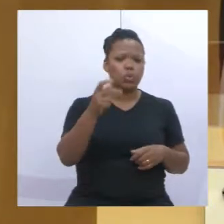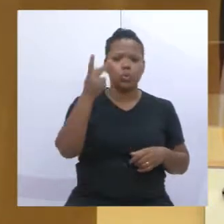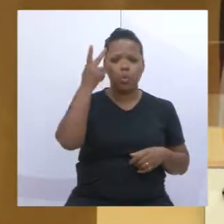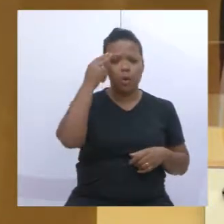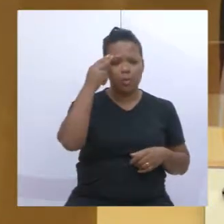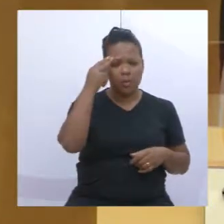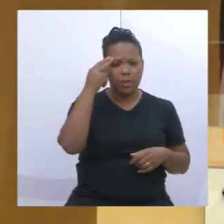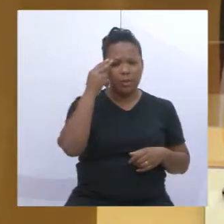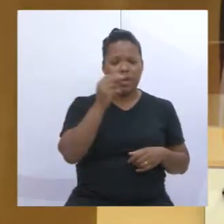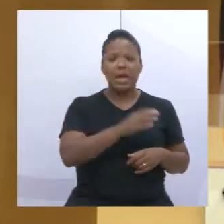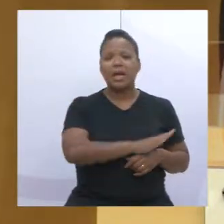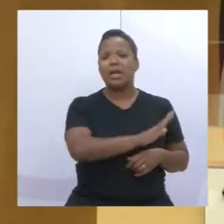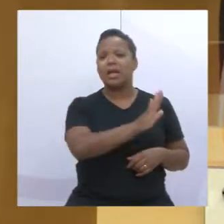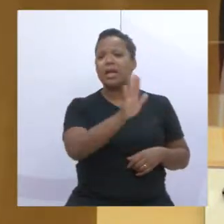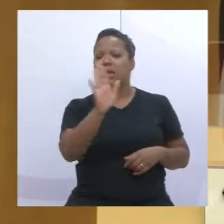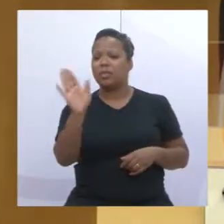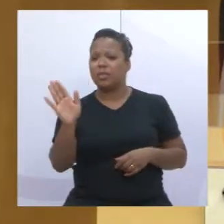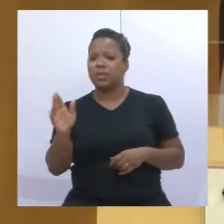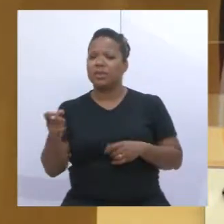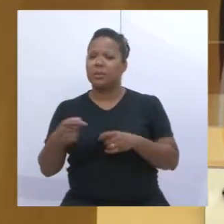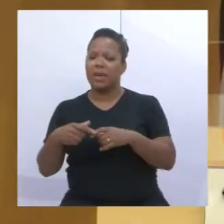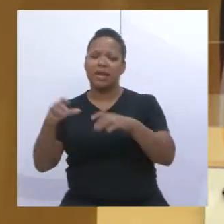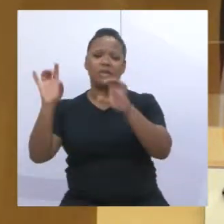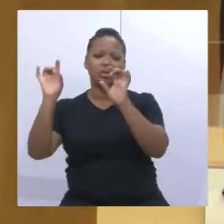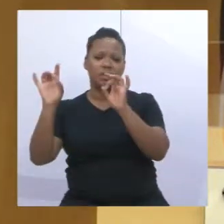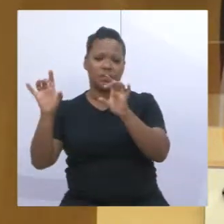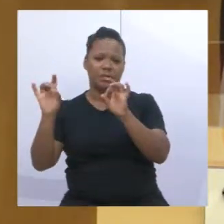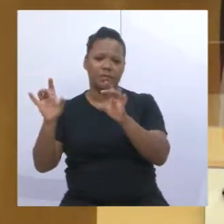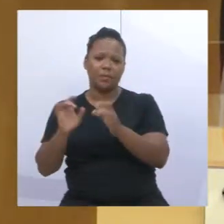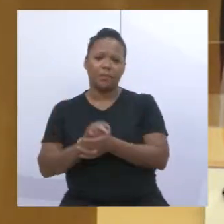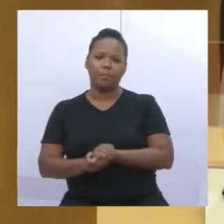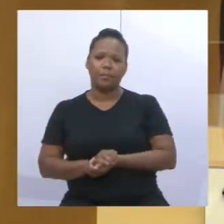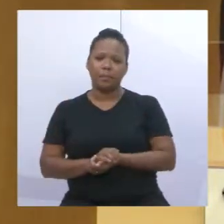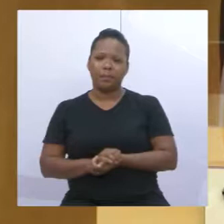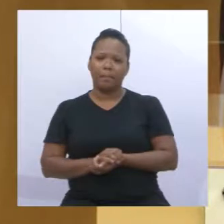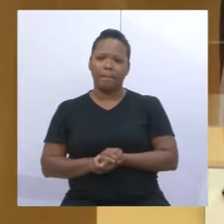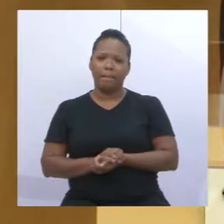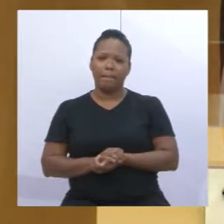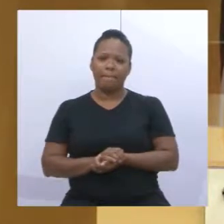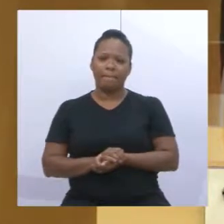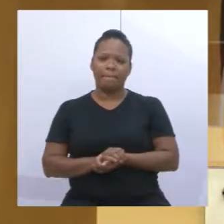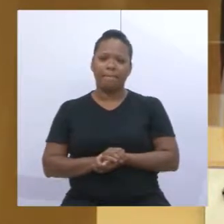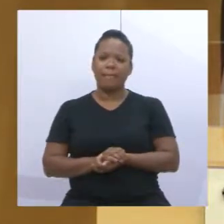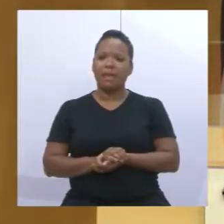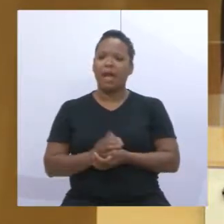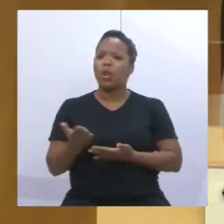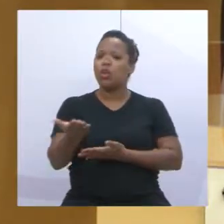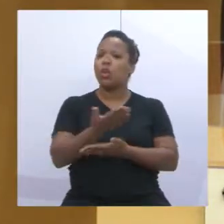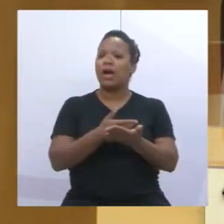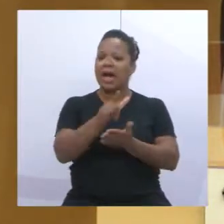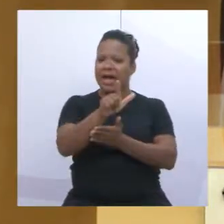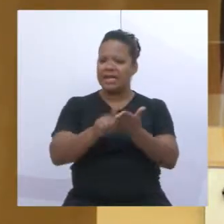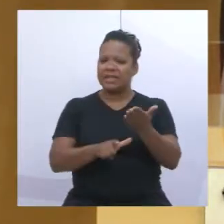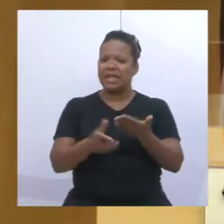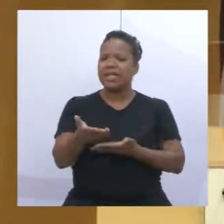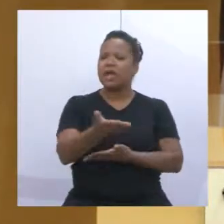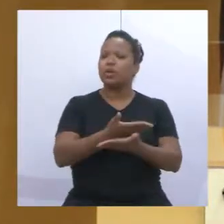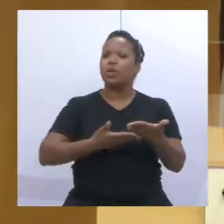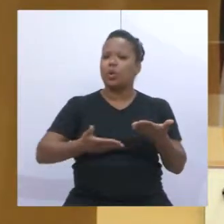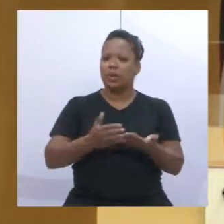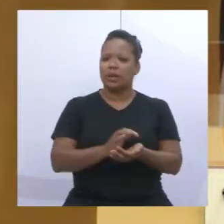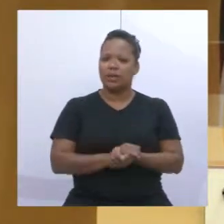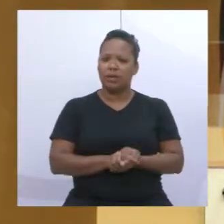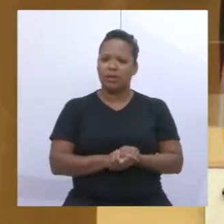pelo clínico, muitas vezes trocar, e a Márcia deve ter essa experiência também, de quantas vezes nós não trocamos receita, né, Márcia? Às vezes só uma